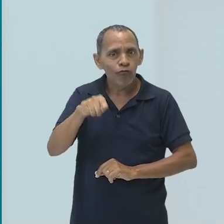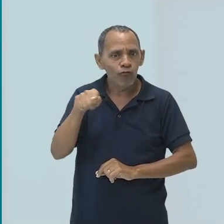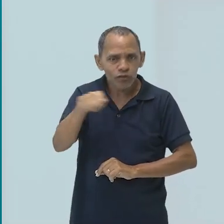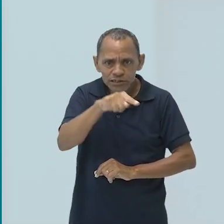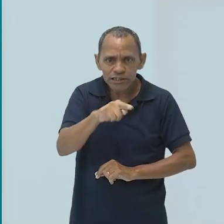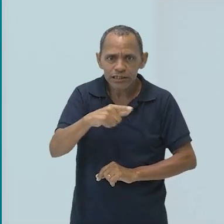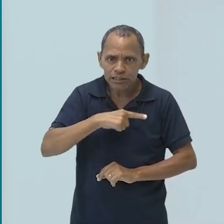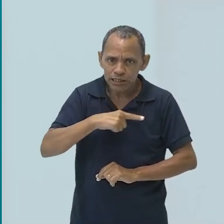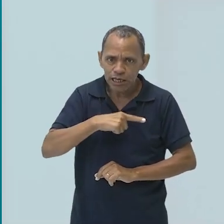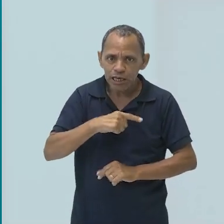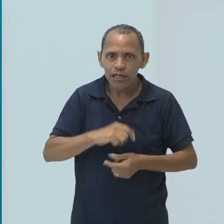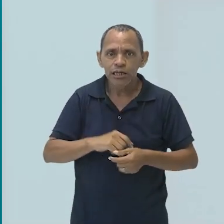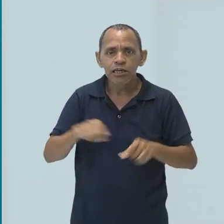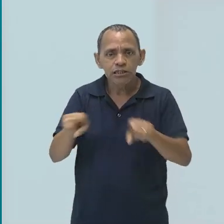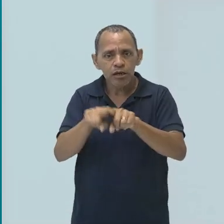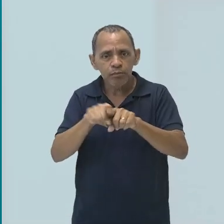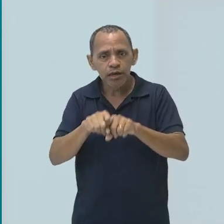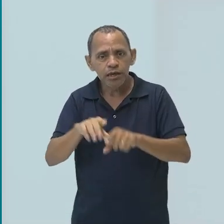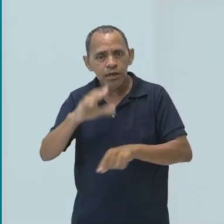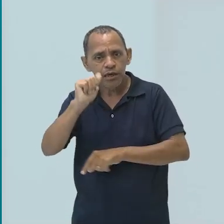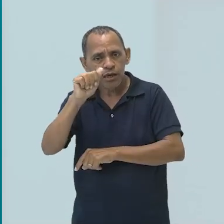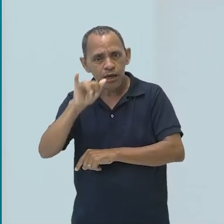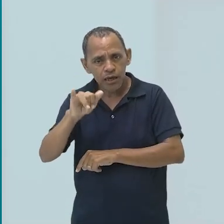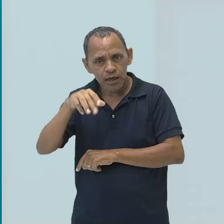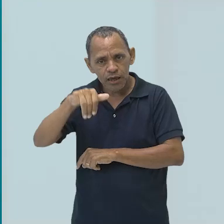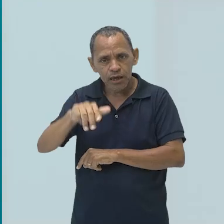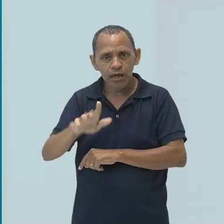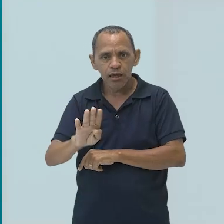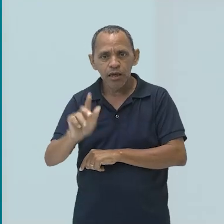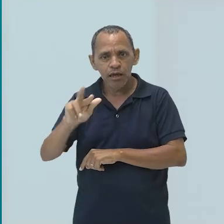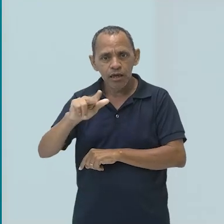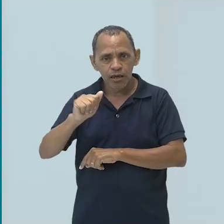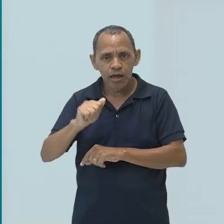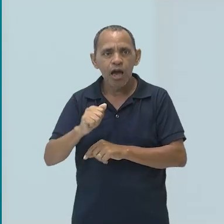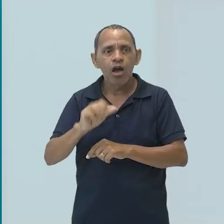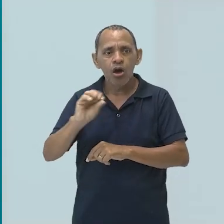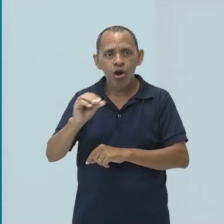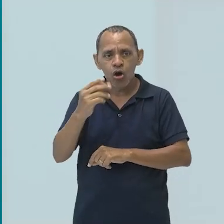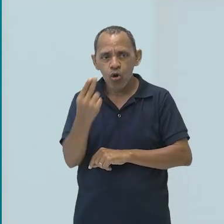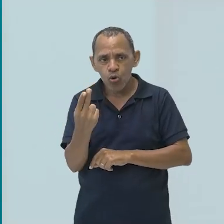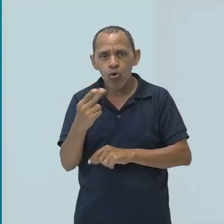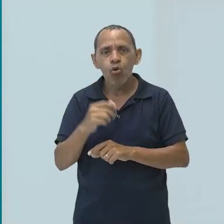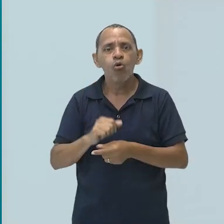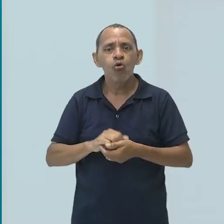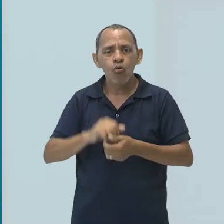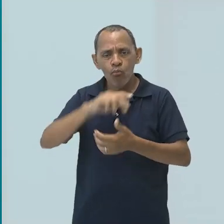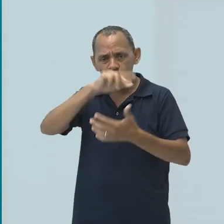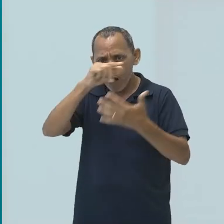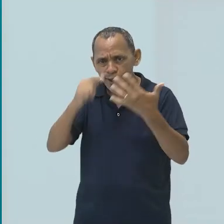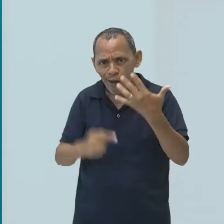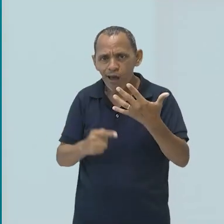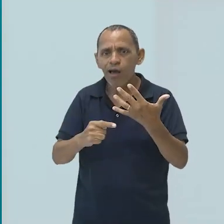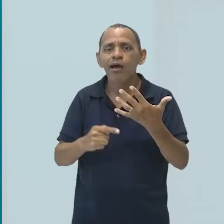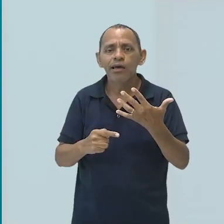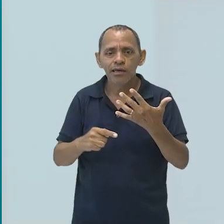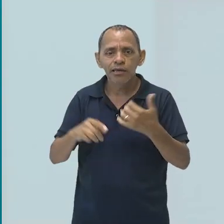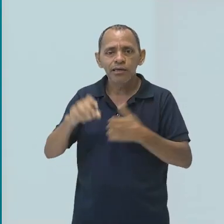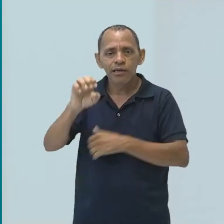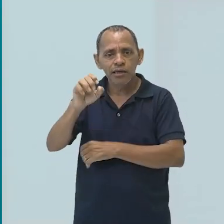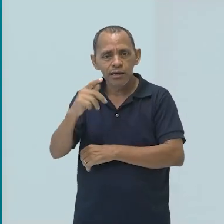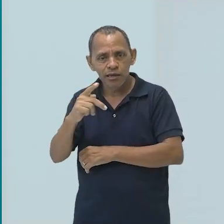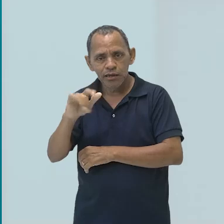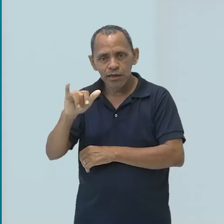ali um caso de cãibra, de epilepsia, a gente nunca sabe, né? Então, é importante a gente ter esses conhecimentos e também